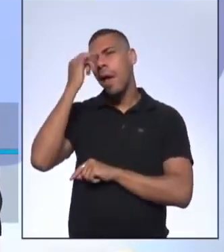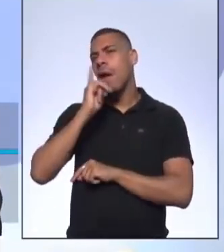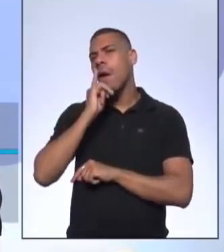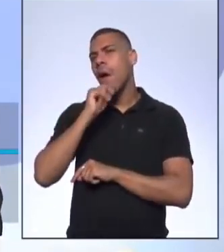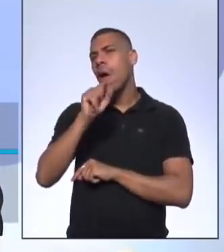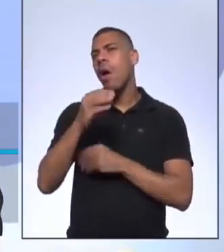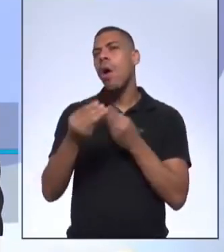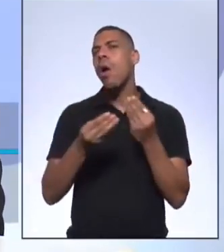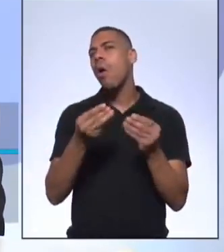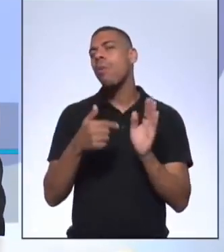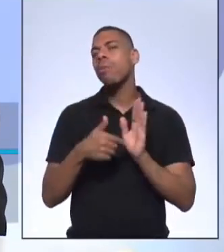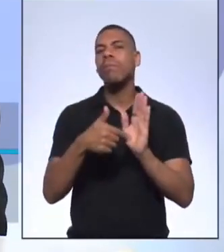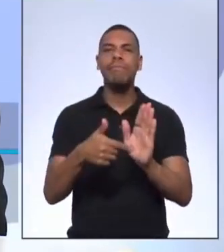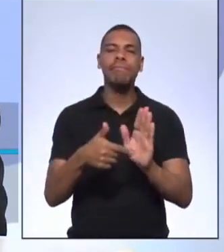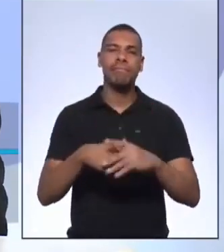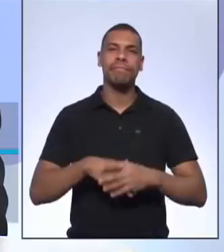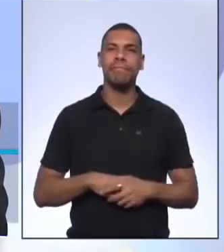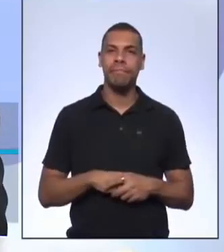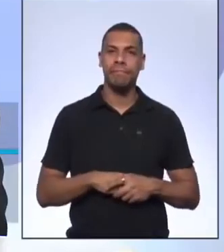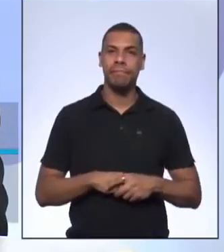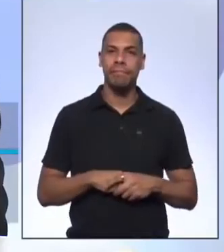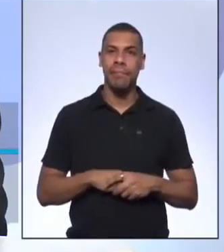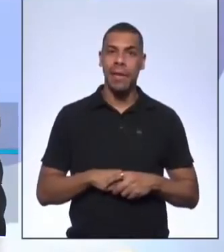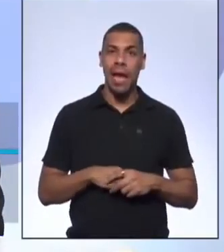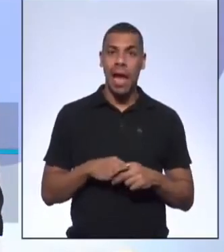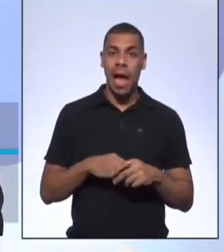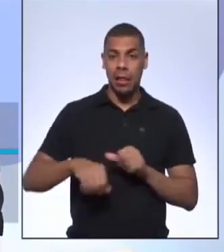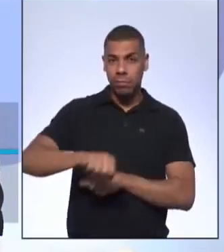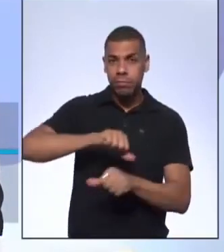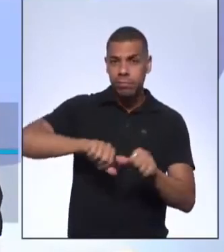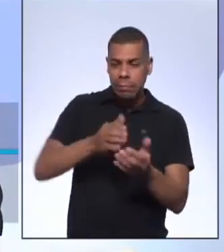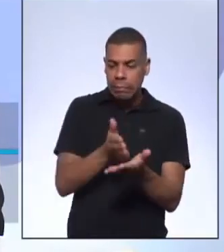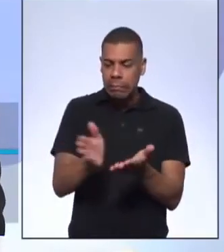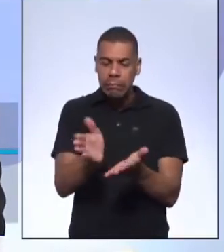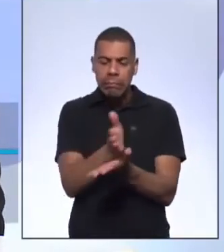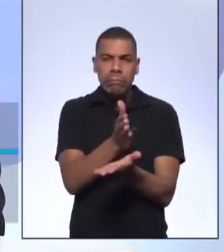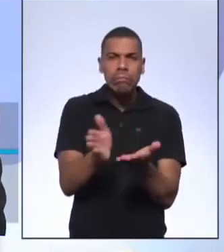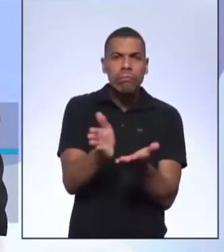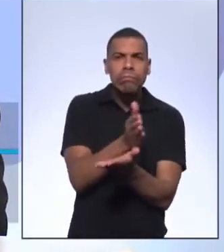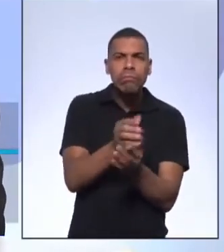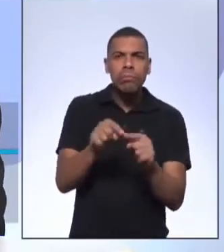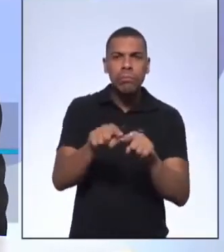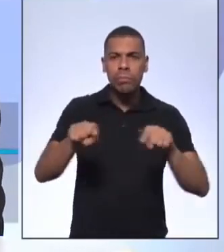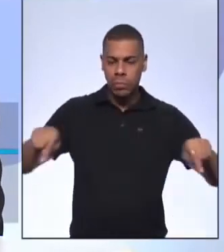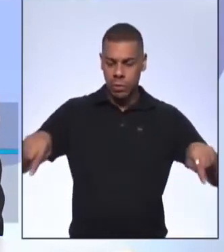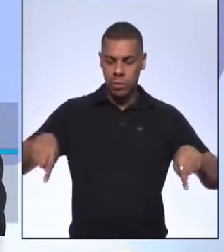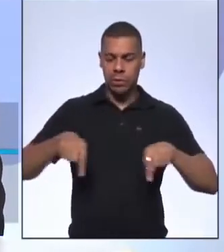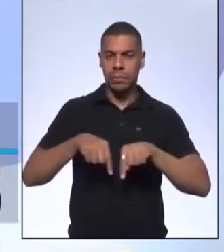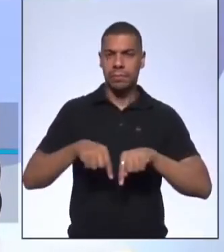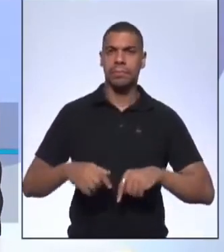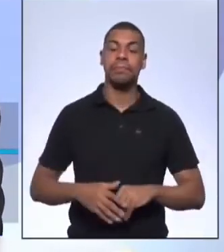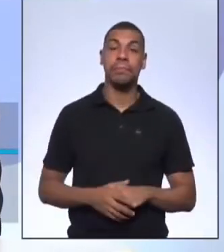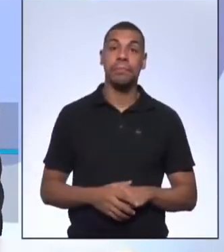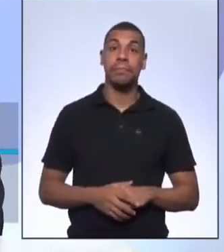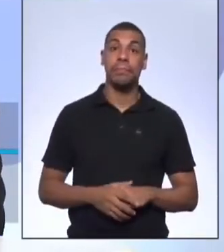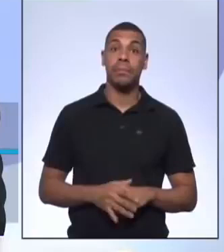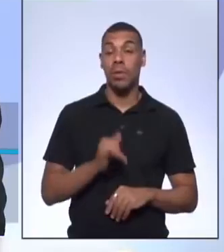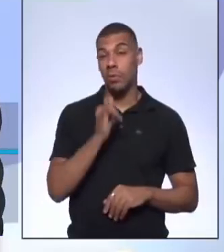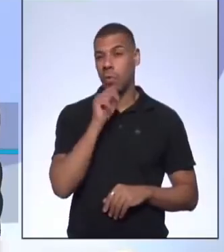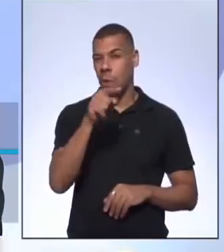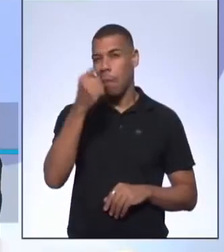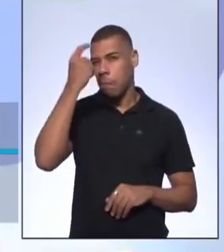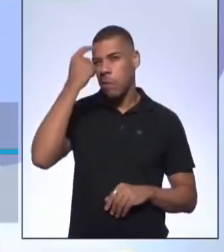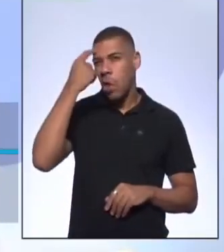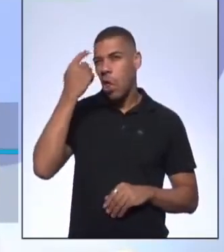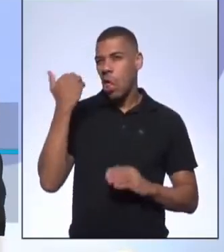também envolve uma questão voltada para essa divisão territorial, né, para essa transformação do território. Então, quem pensou,